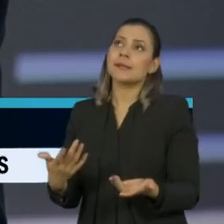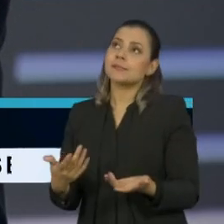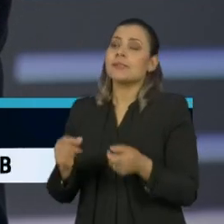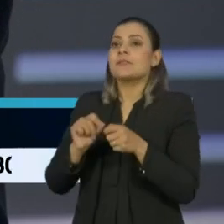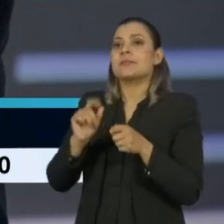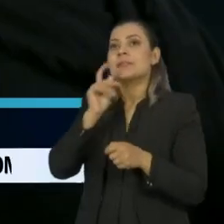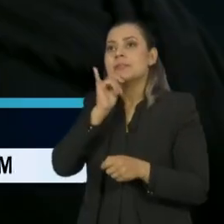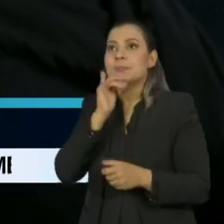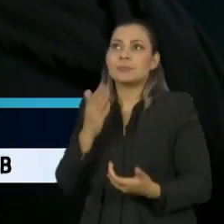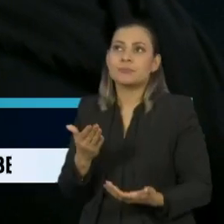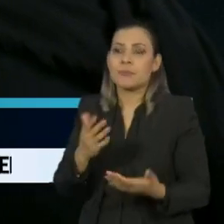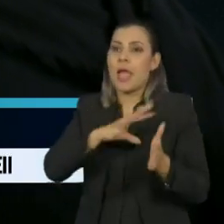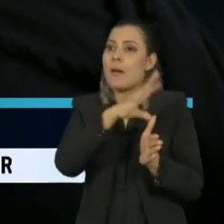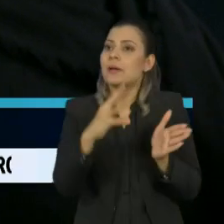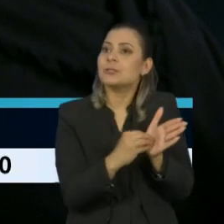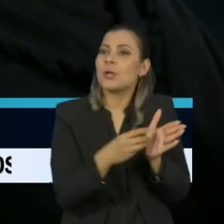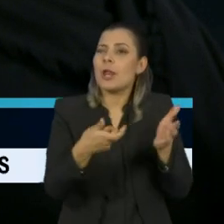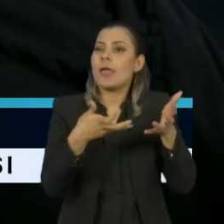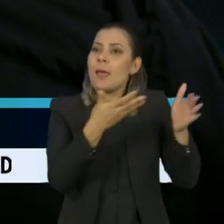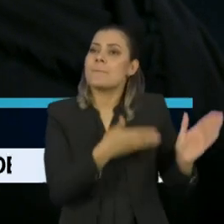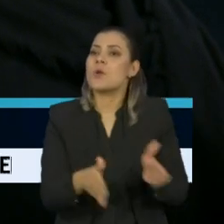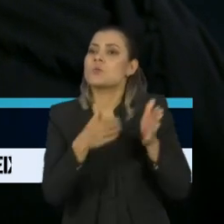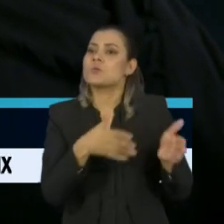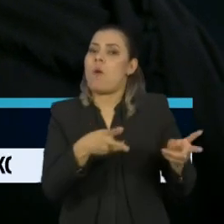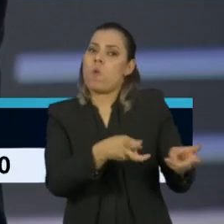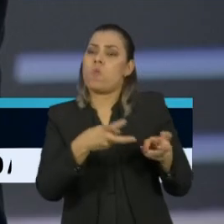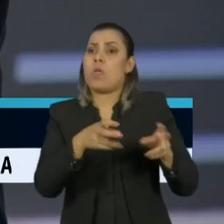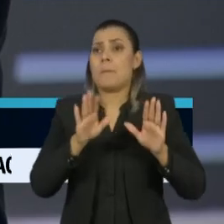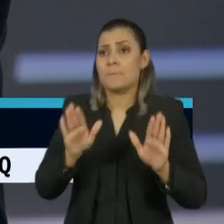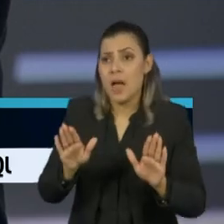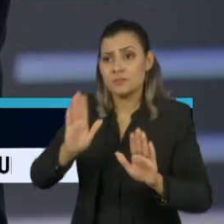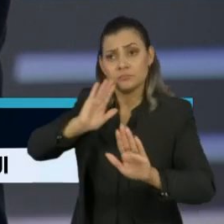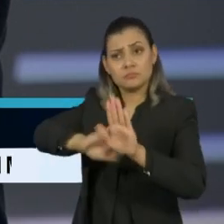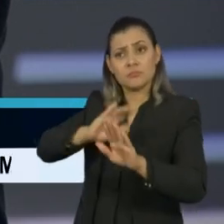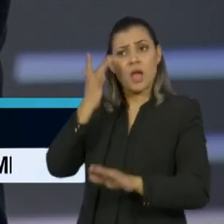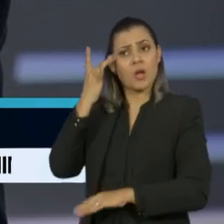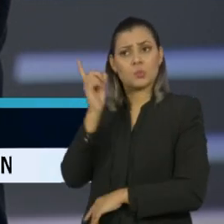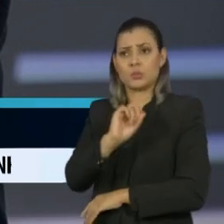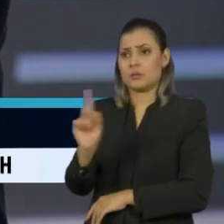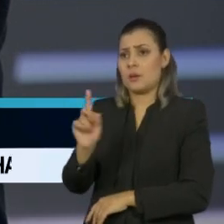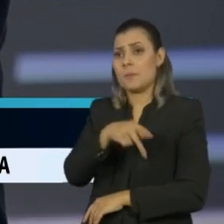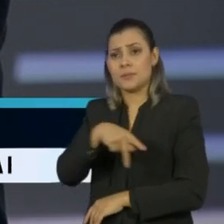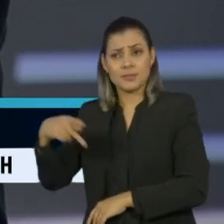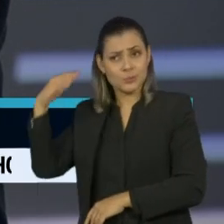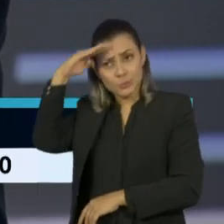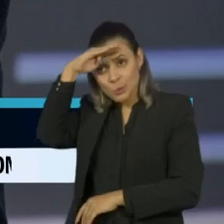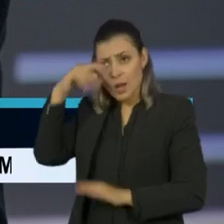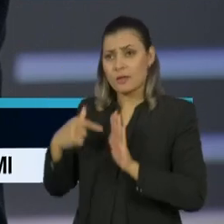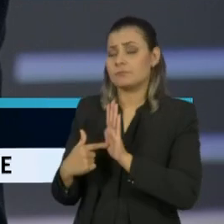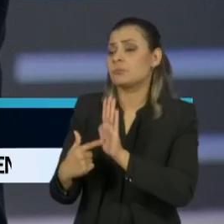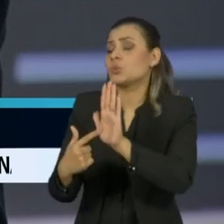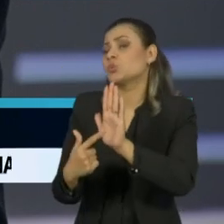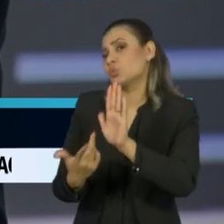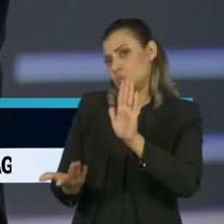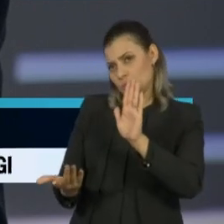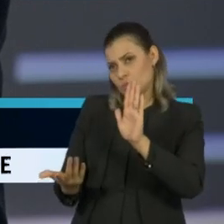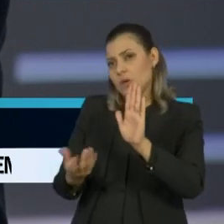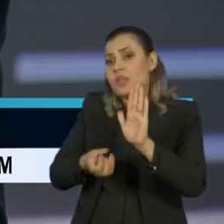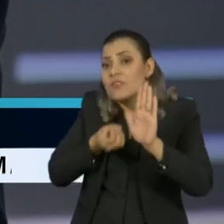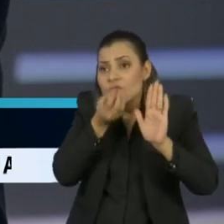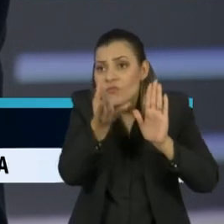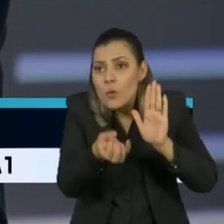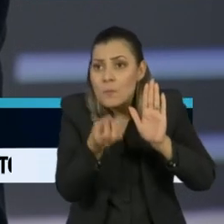fazer amazônia produtiva mas eu tento achar que não o o bolsonaro tem demonstrado e